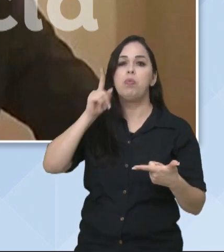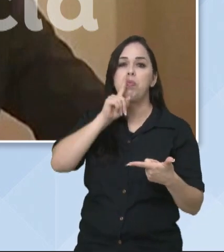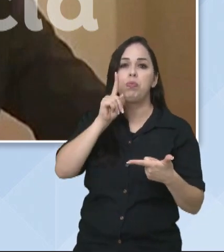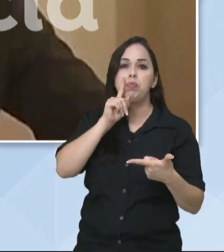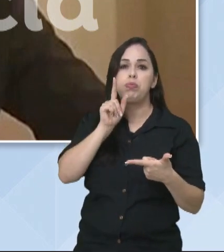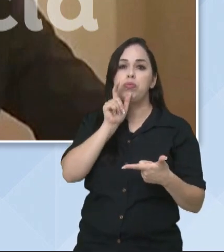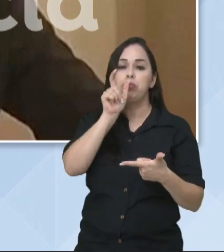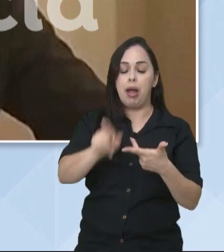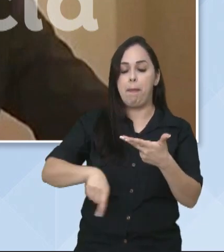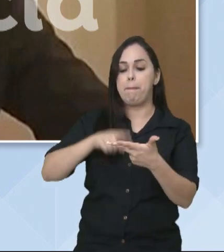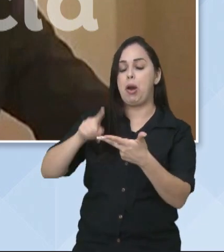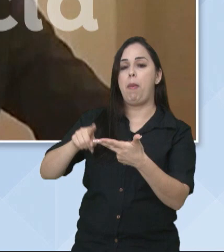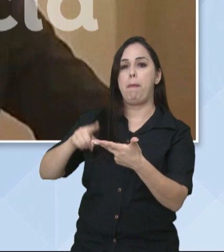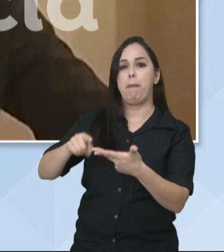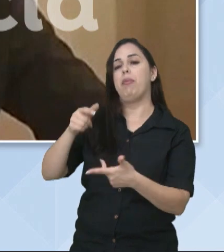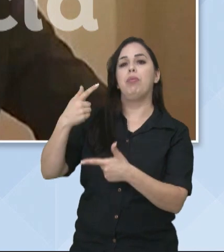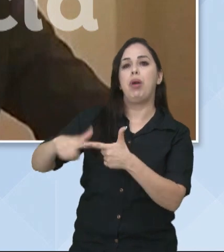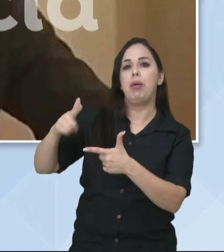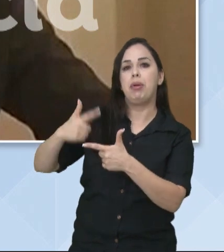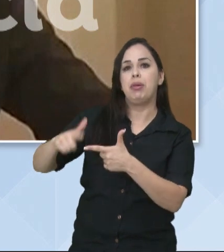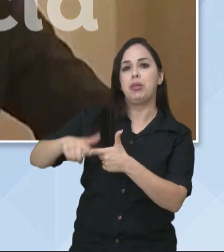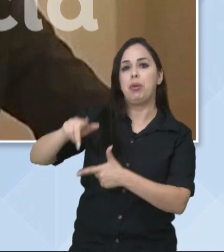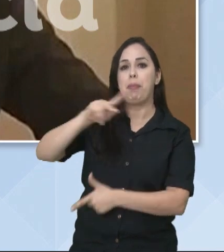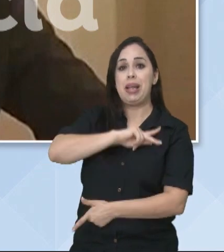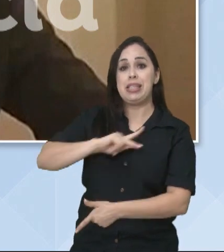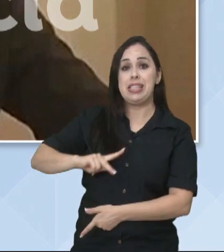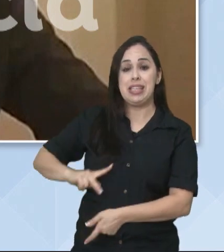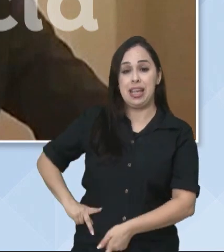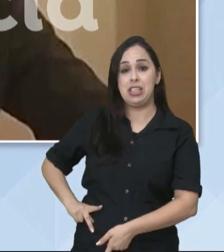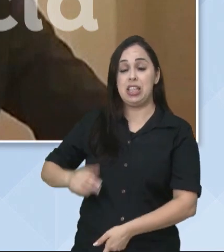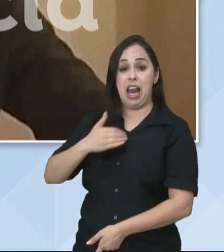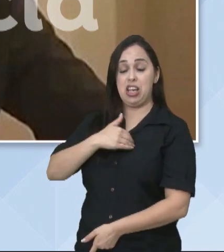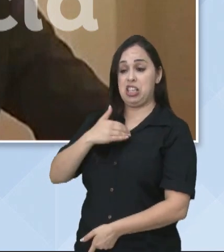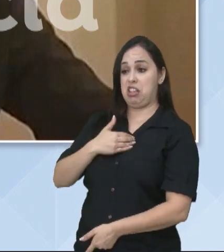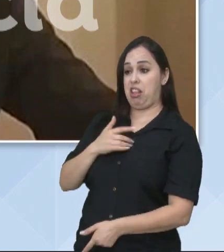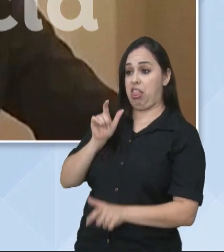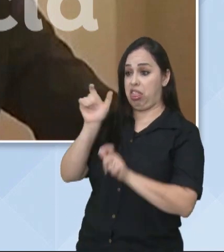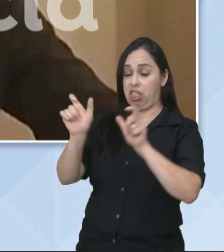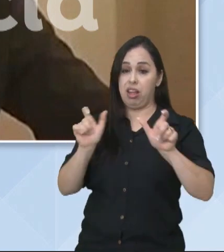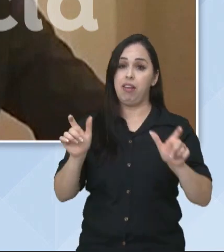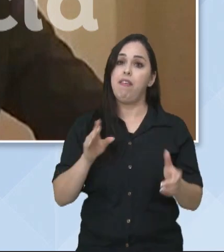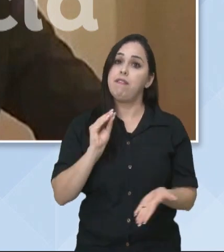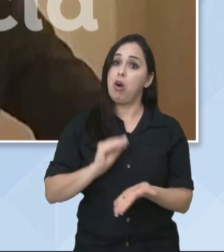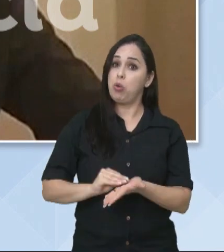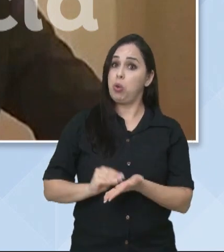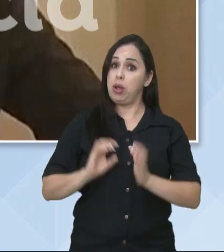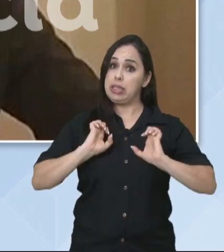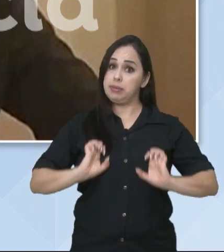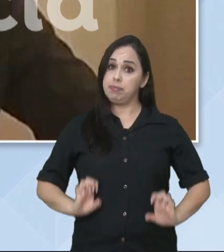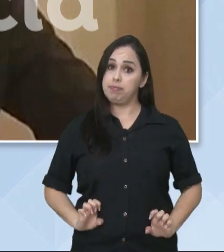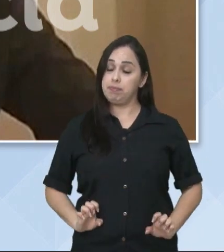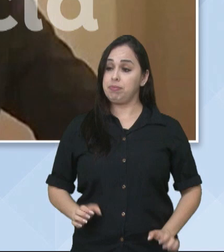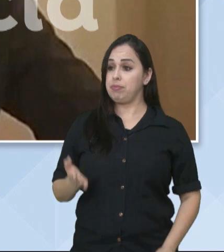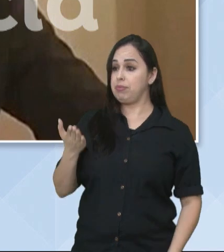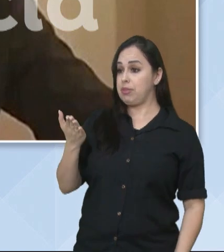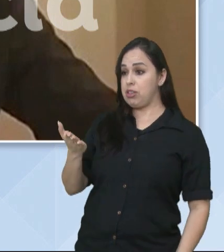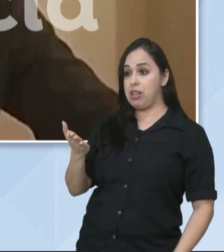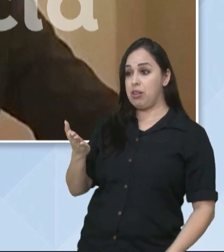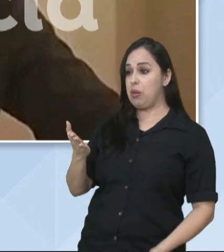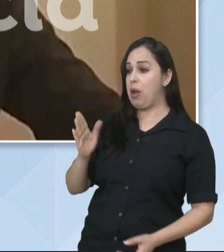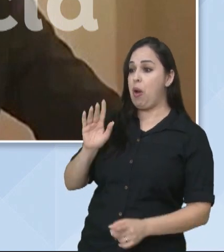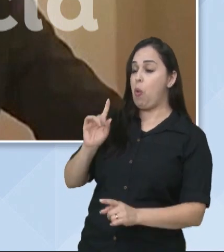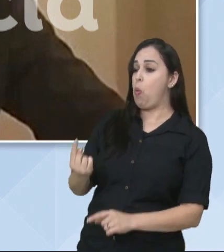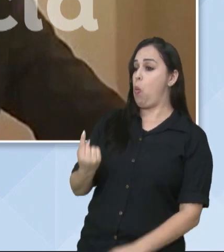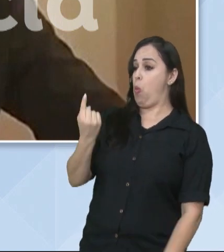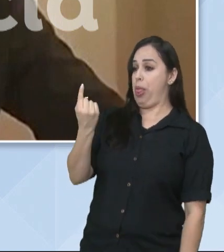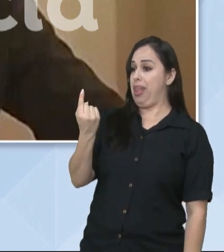da Argentina, então faltou diplomacia para ele, faltou alguém falar para ele, meu amigo, você não é o centro das atenções,